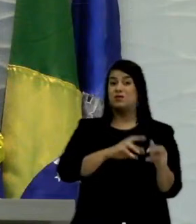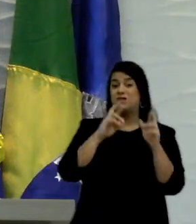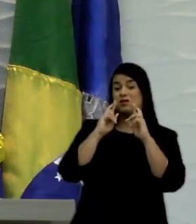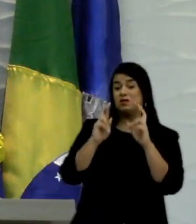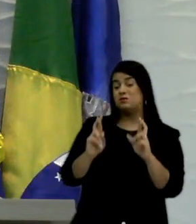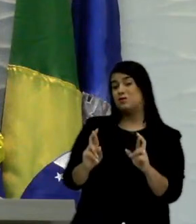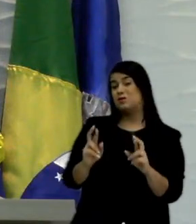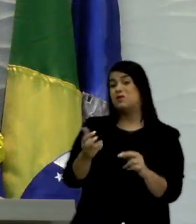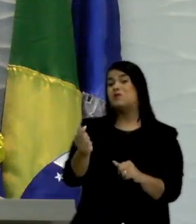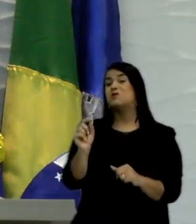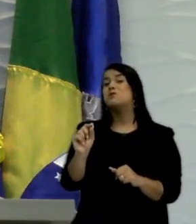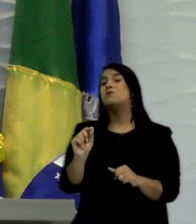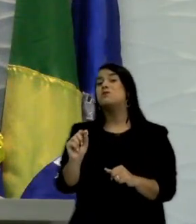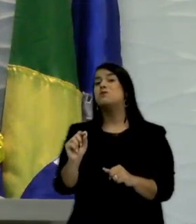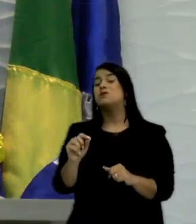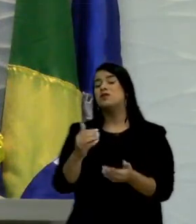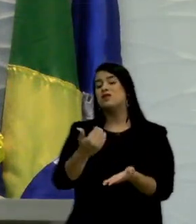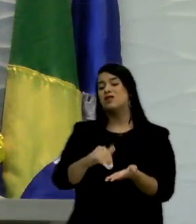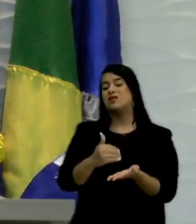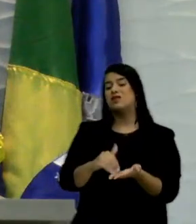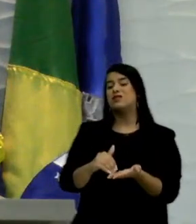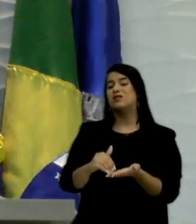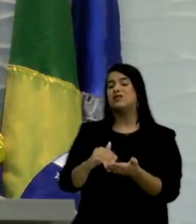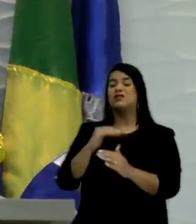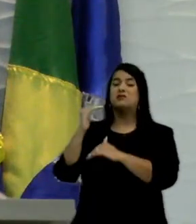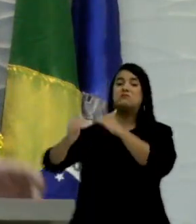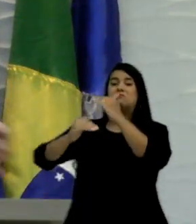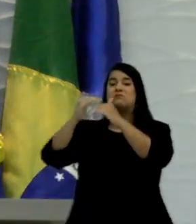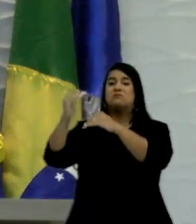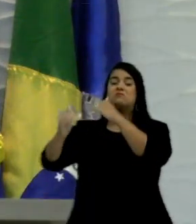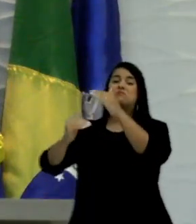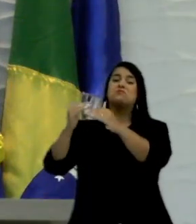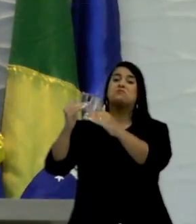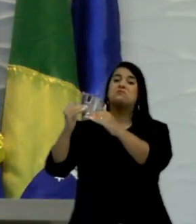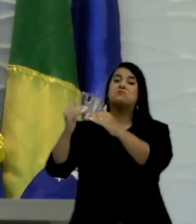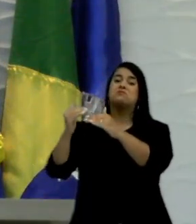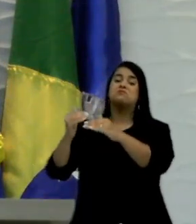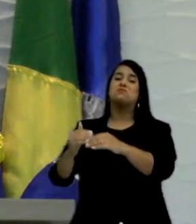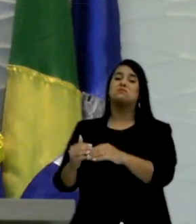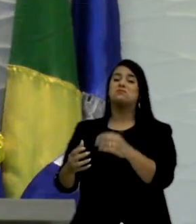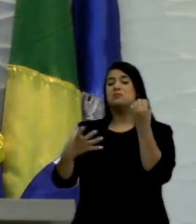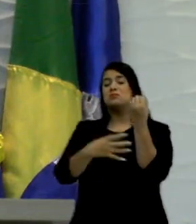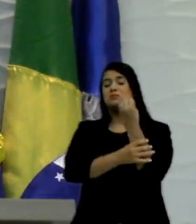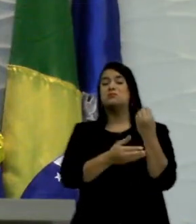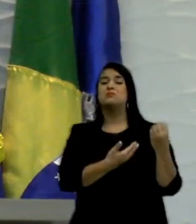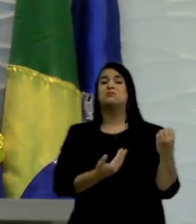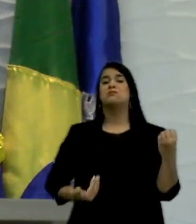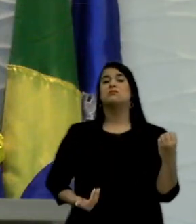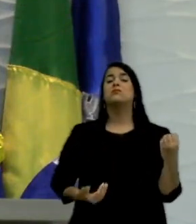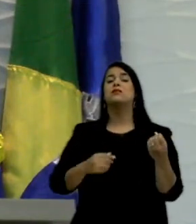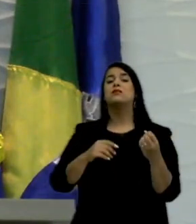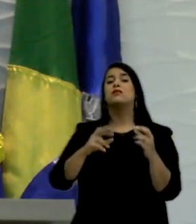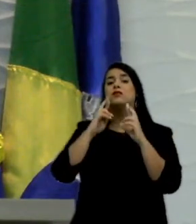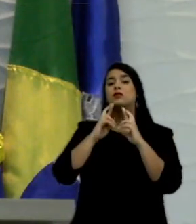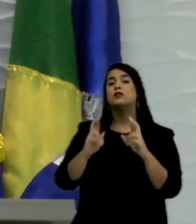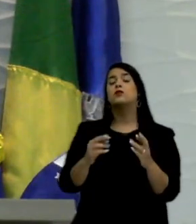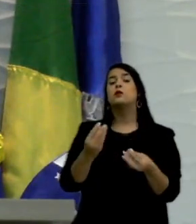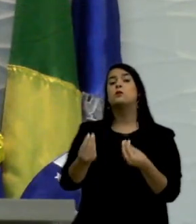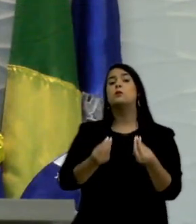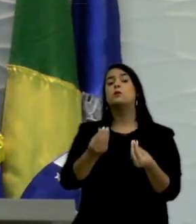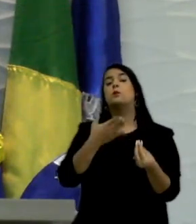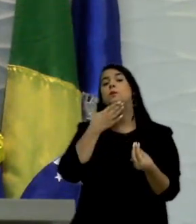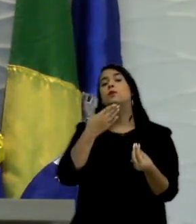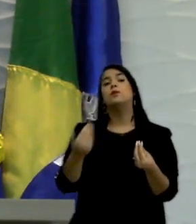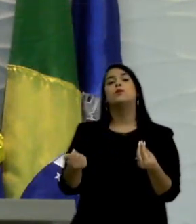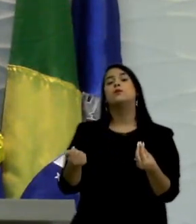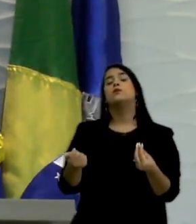e a Secretaria de Desenvolvimento do nosso Estado, de Desenvolvimento e Segurança Pública, diz como é que vai melhorar a